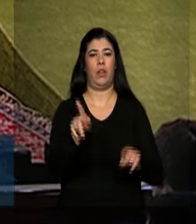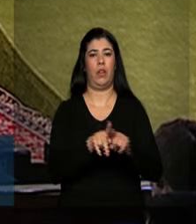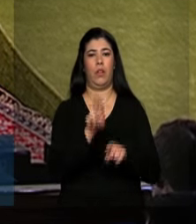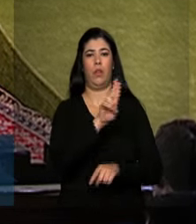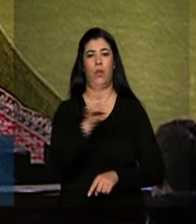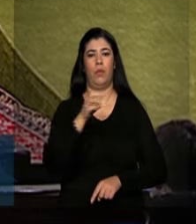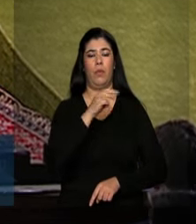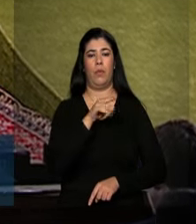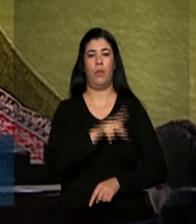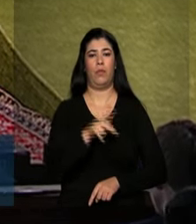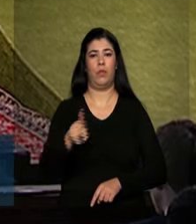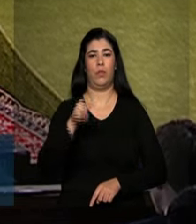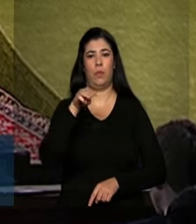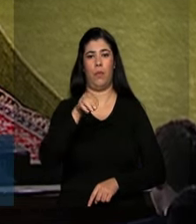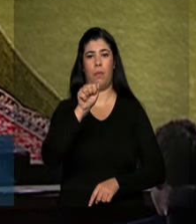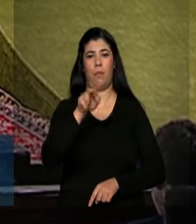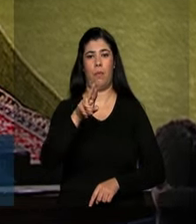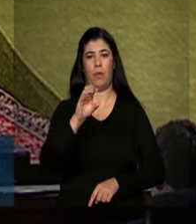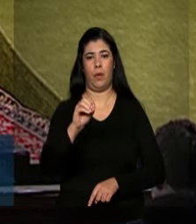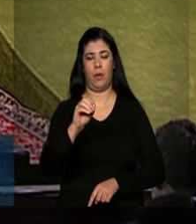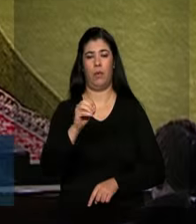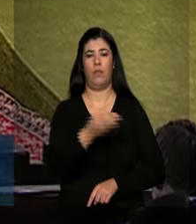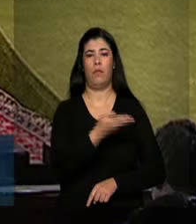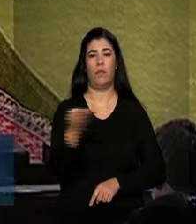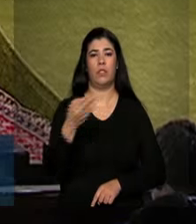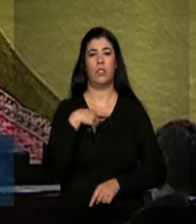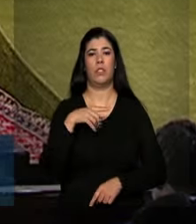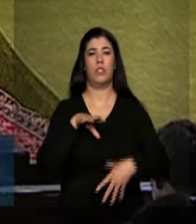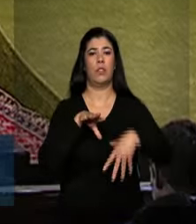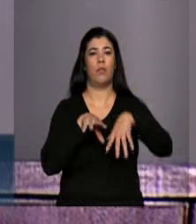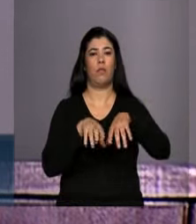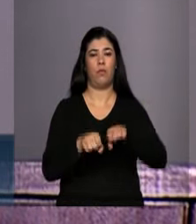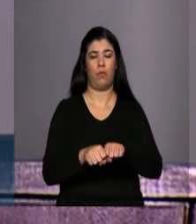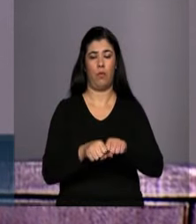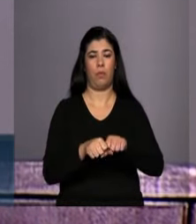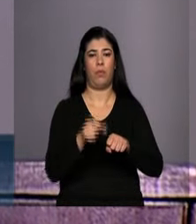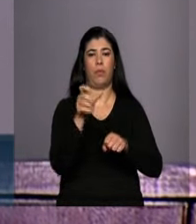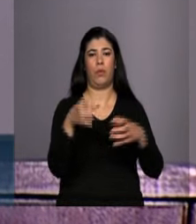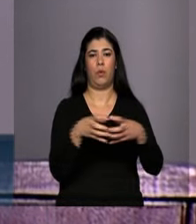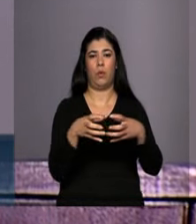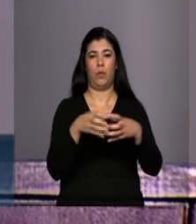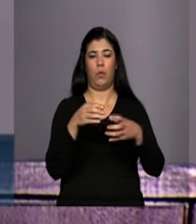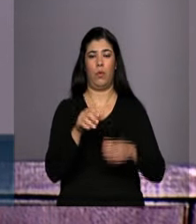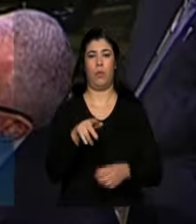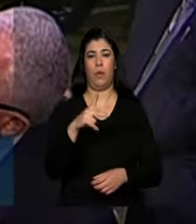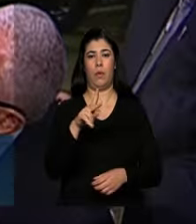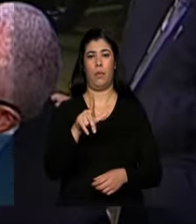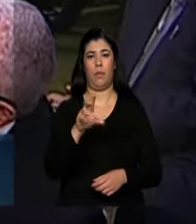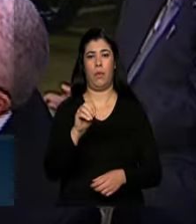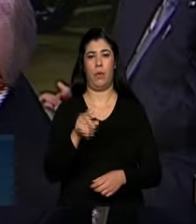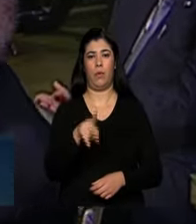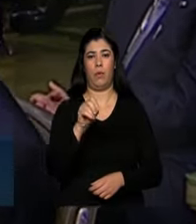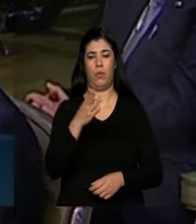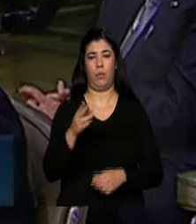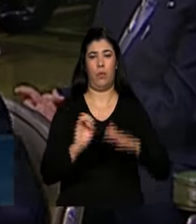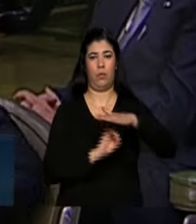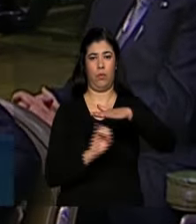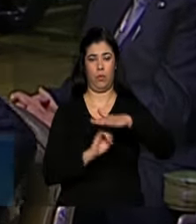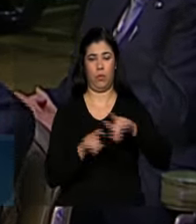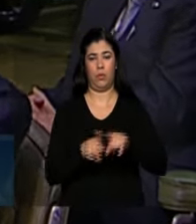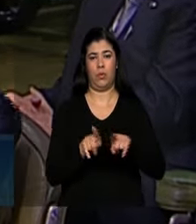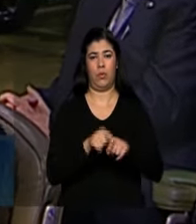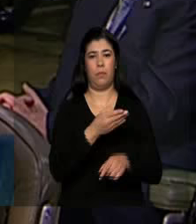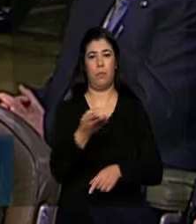Aurélio Garcia, senhores formandos da turma Paulo Coll, do Instituto Rio Branco, senhores pais e familiares